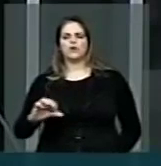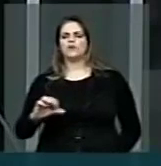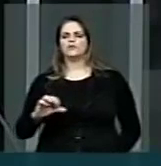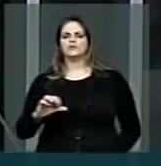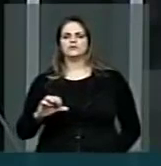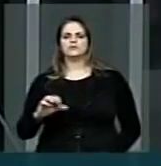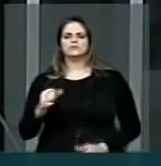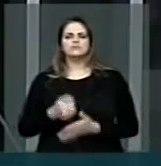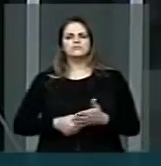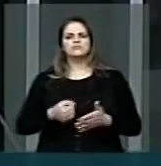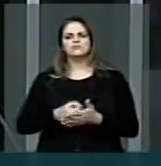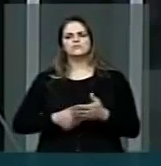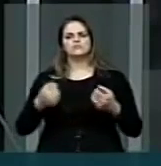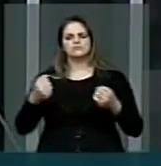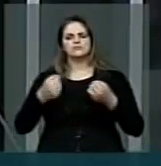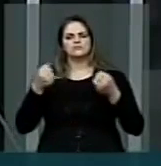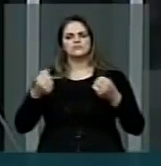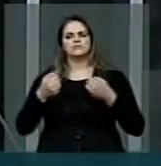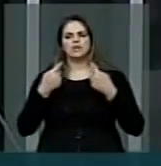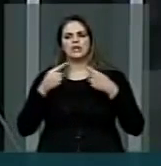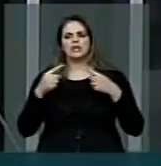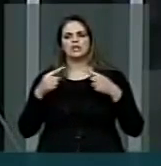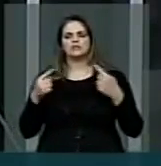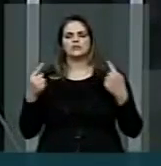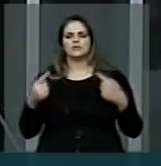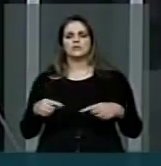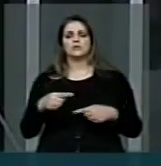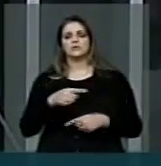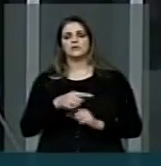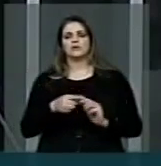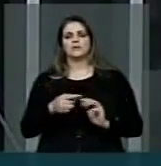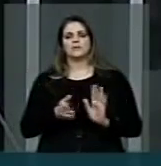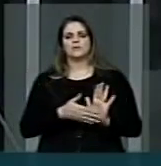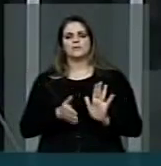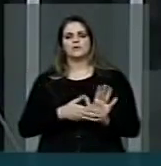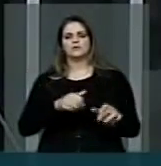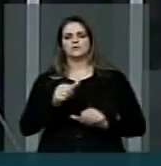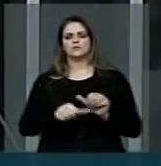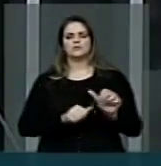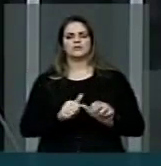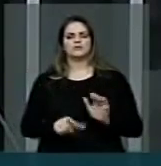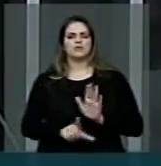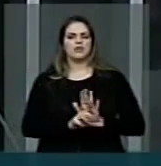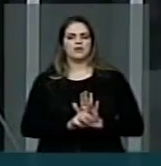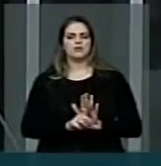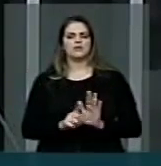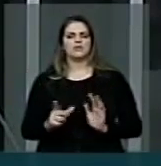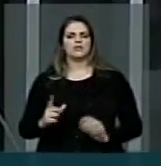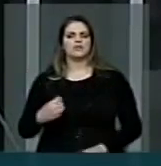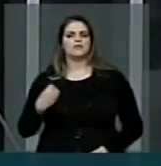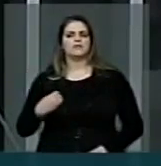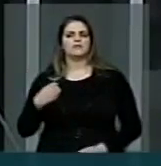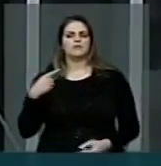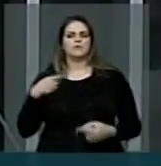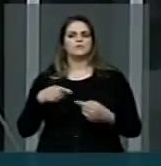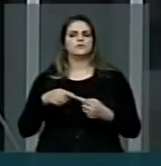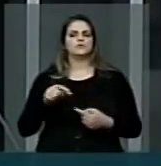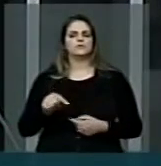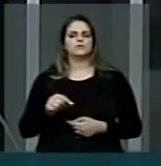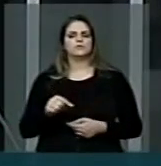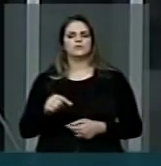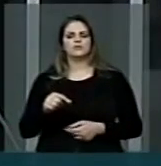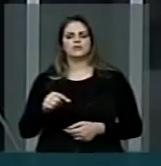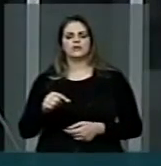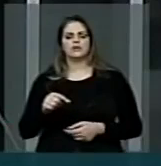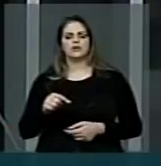nas manifestações críticas à proposta de mudanças da legislação que objetivava controlar